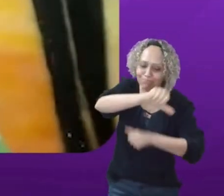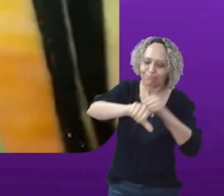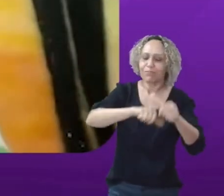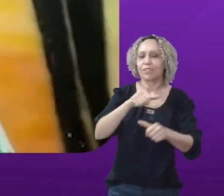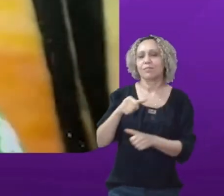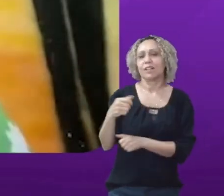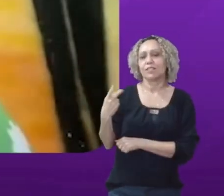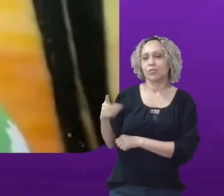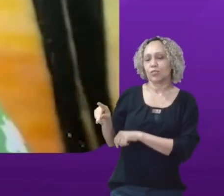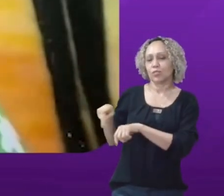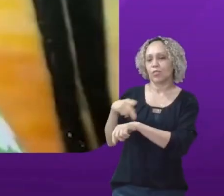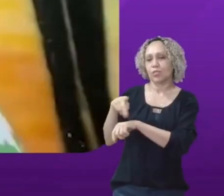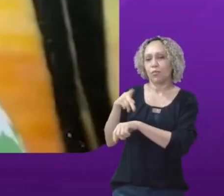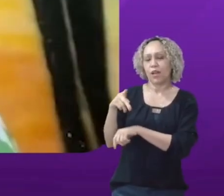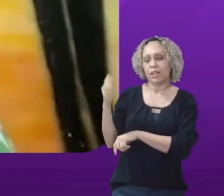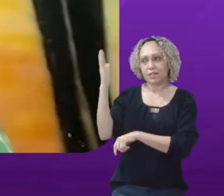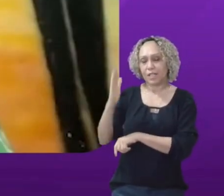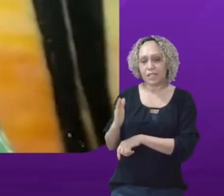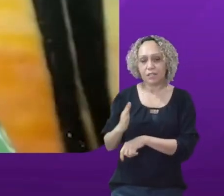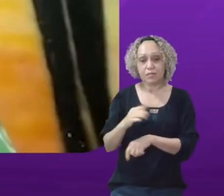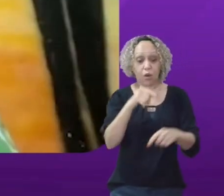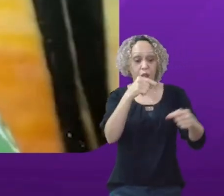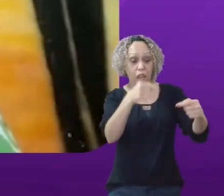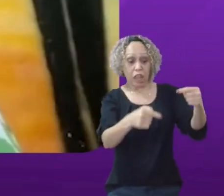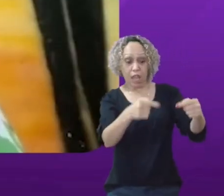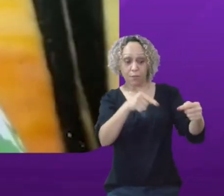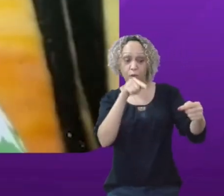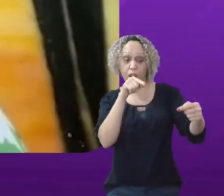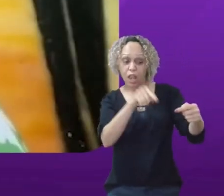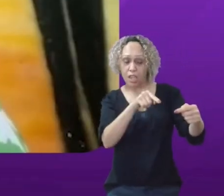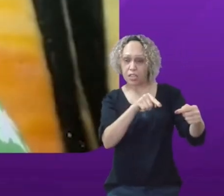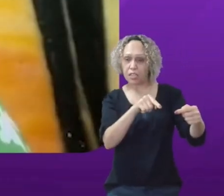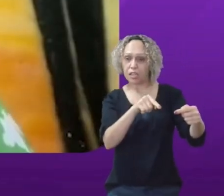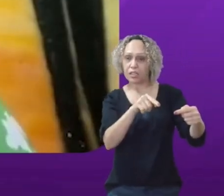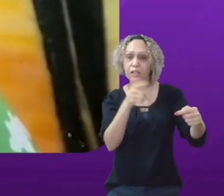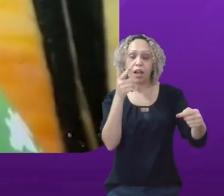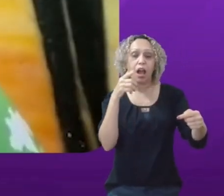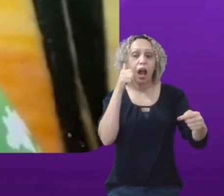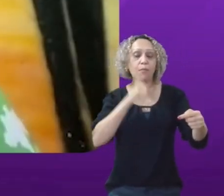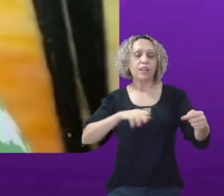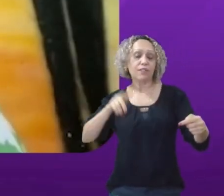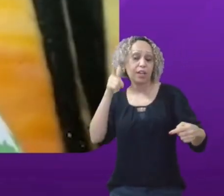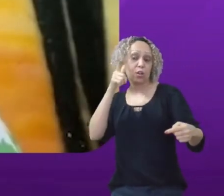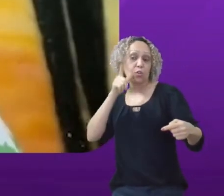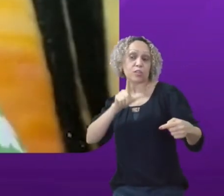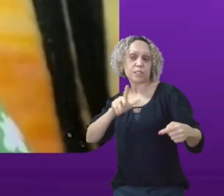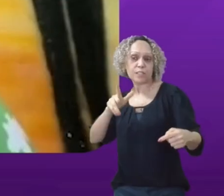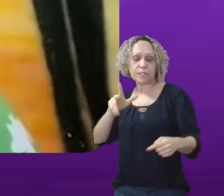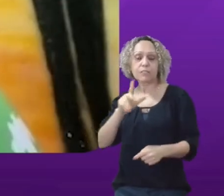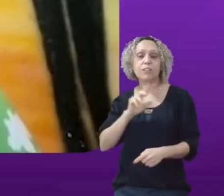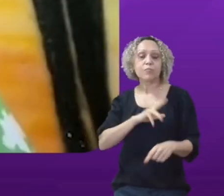porque só através da política é que a mulher vai conseguir alcançar o seu objetivo e a